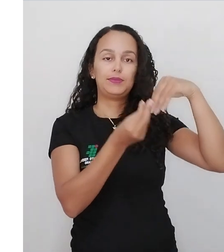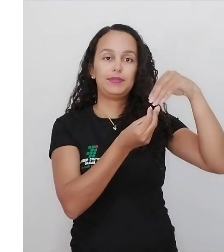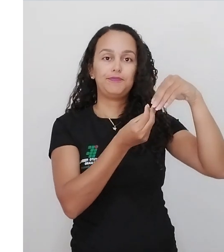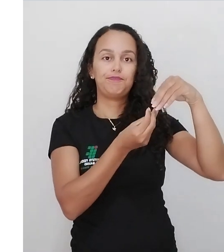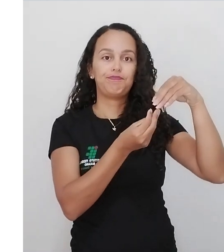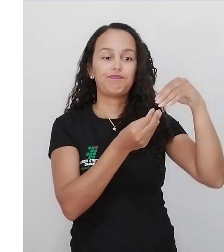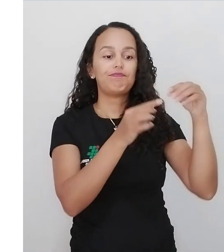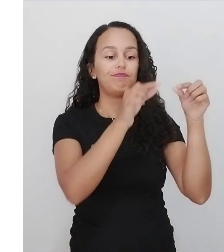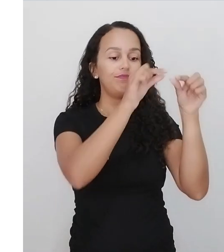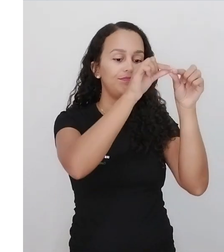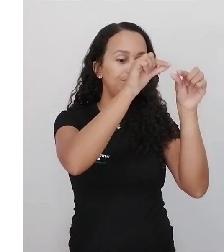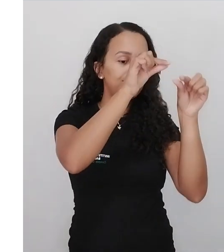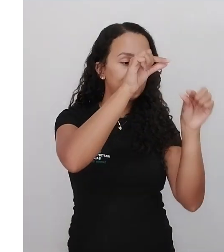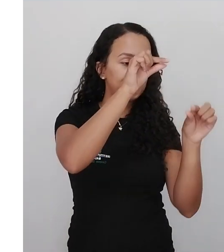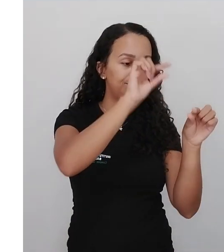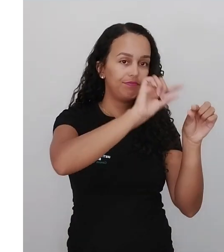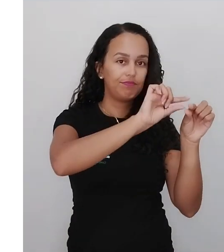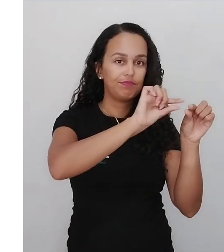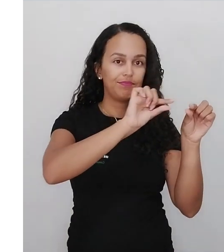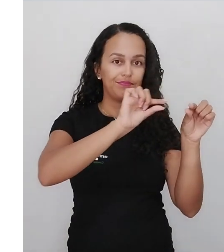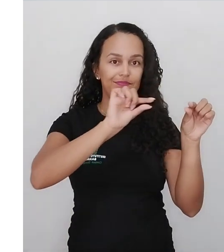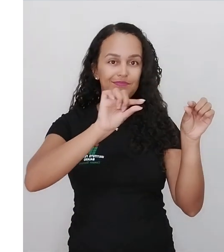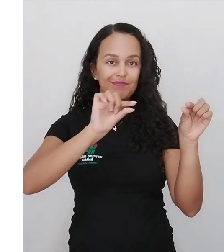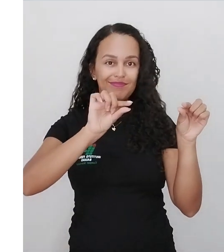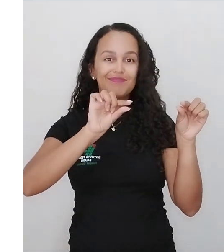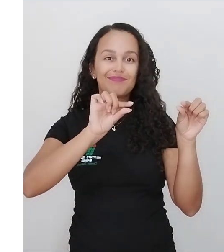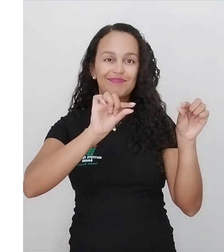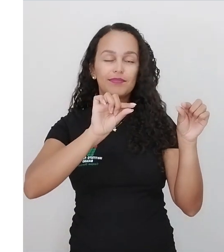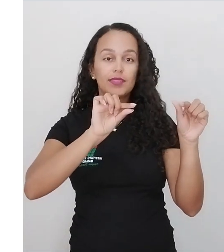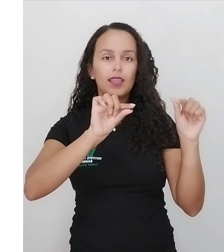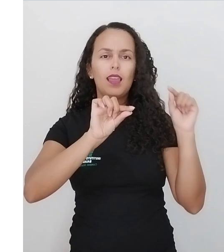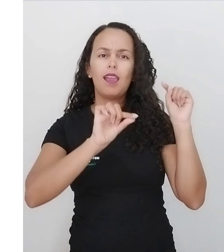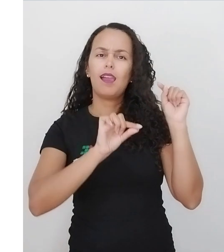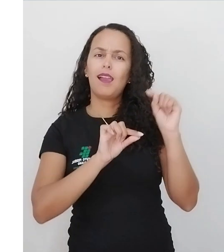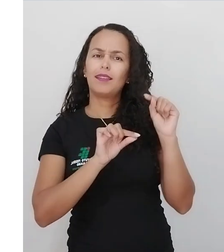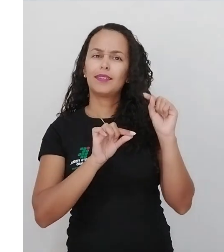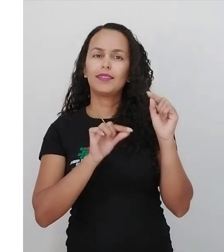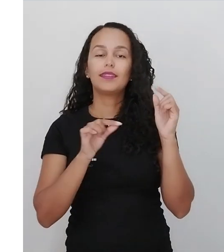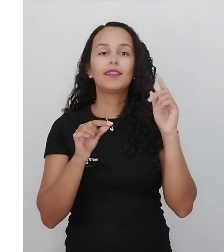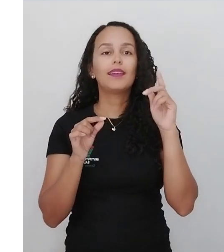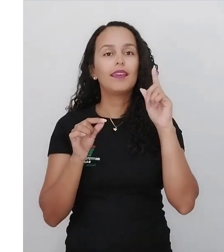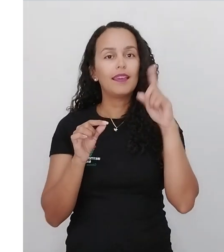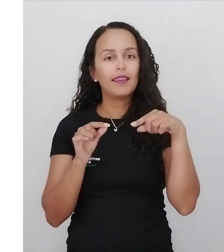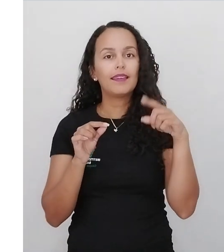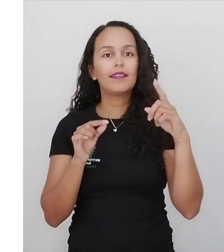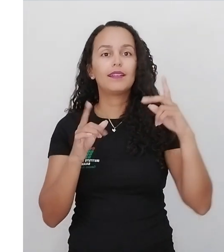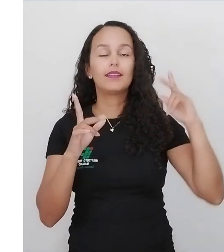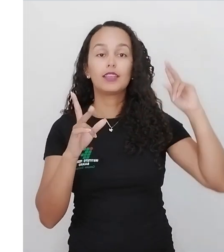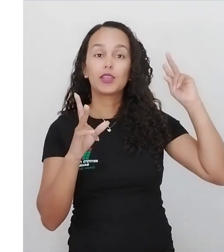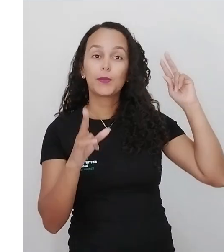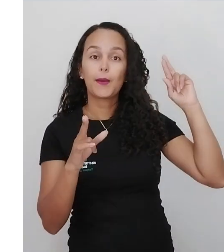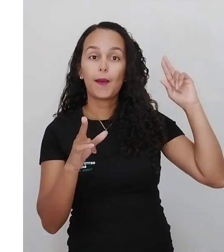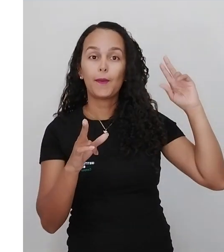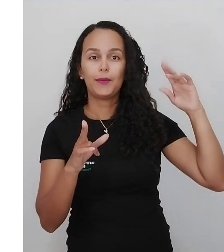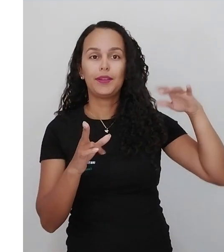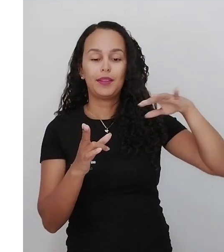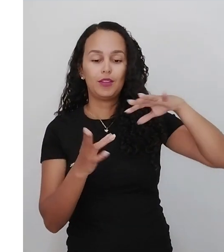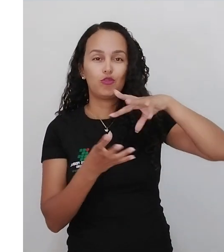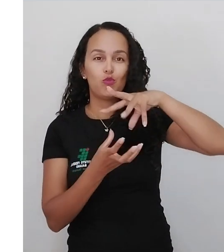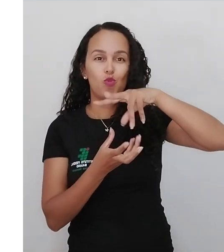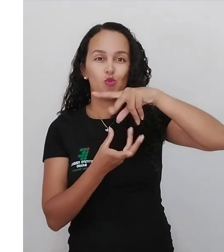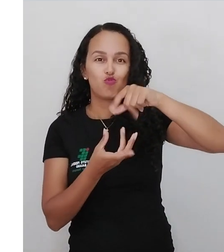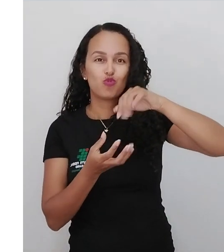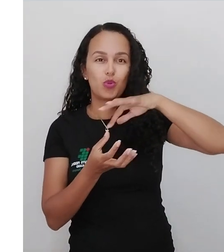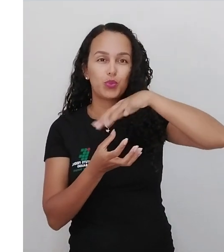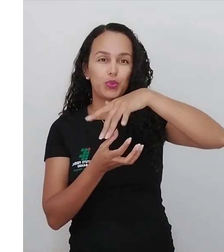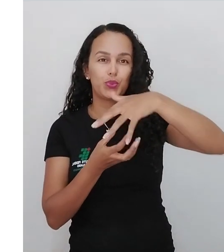e, curiosamente, através dele, eles conseguiram lipídios, carboidratos e nucleotídeos sendo